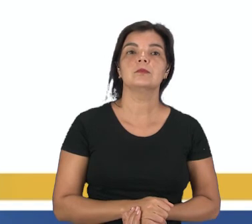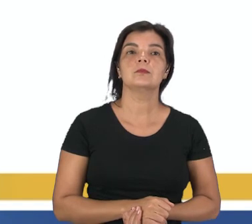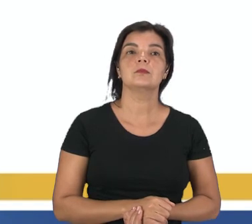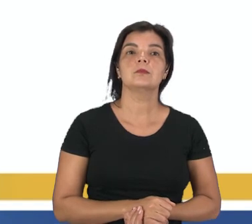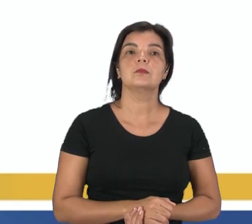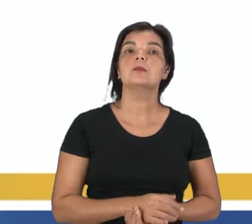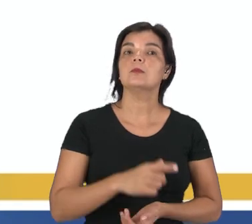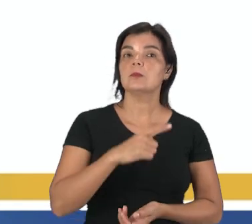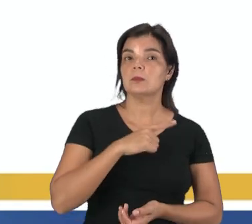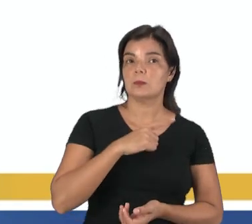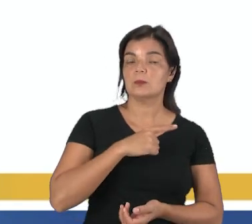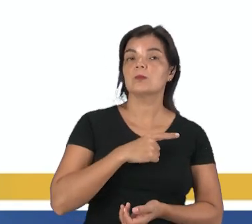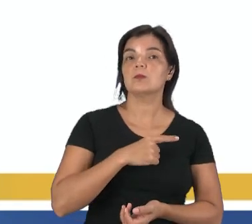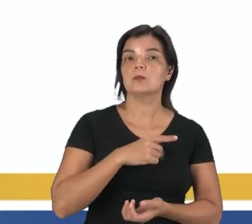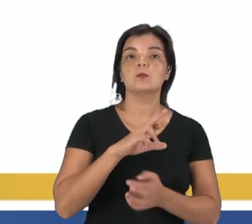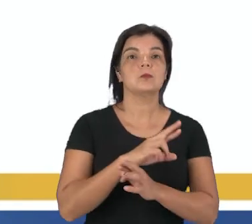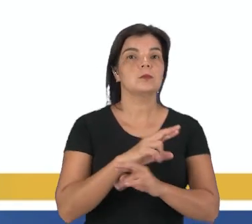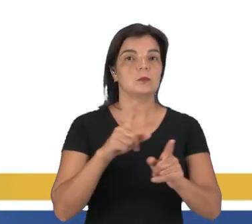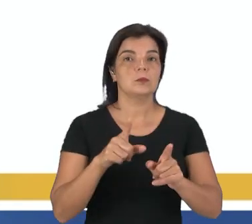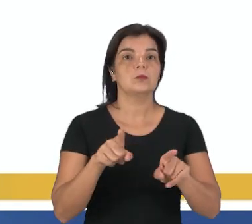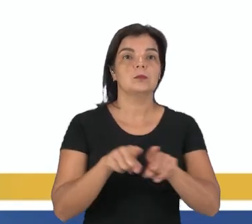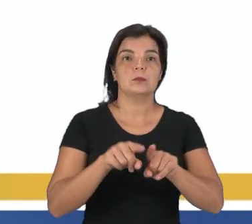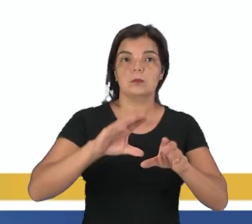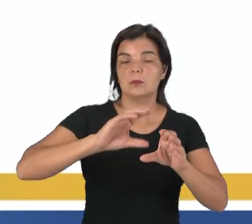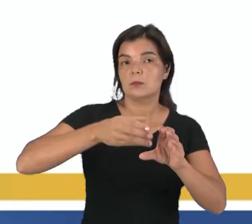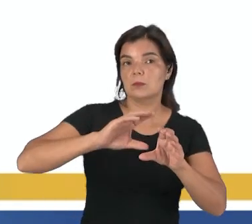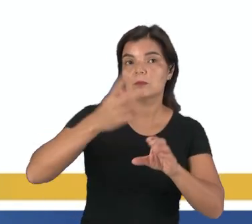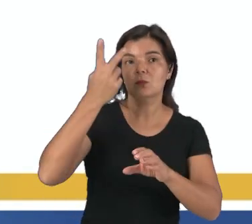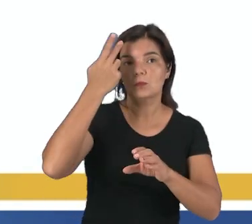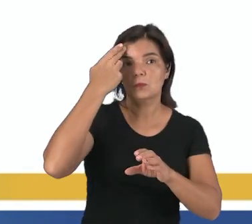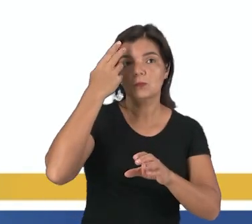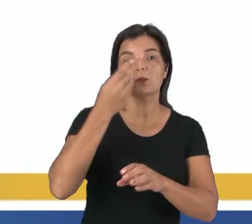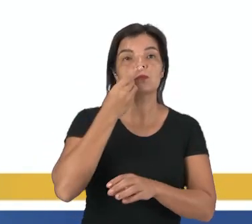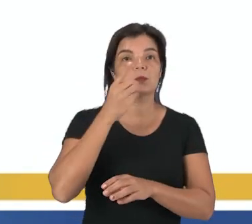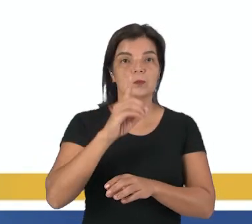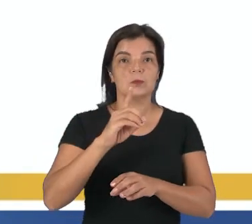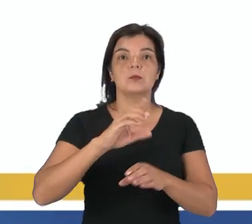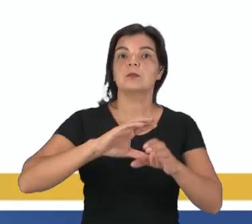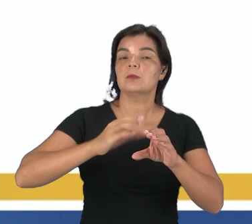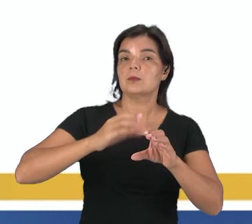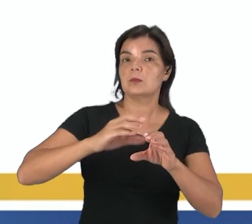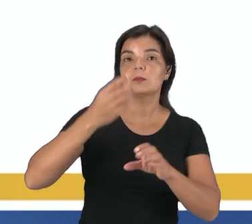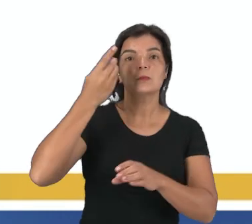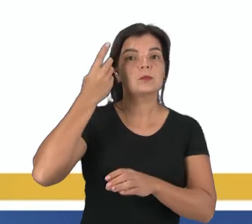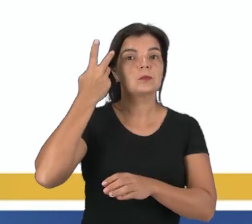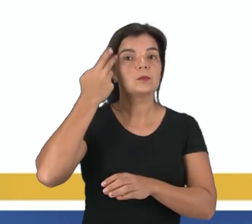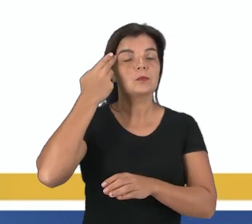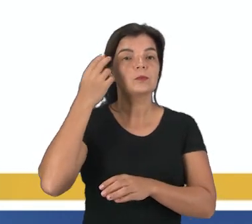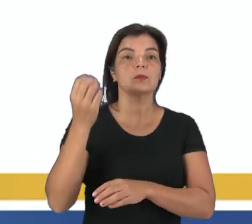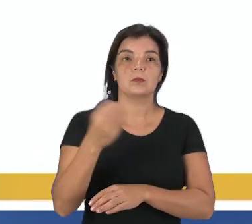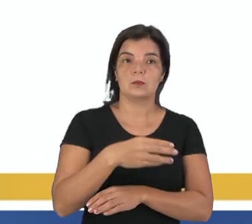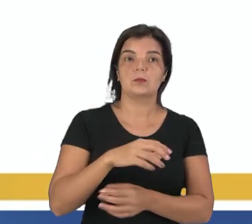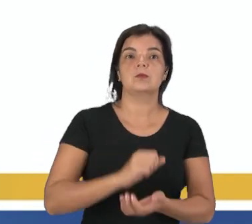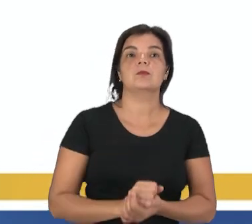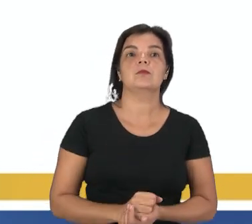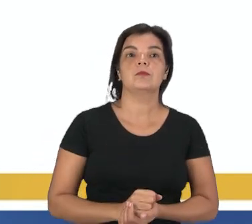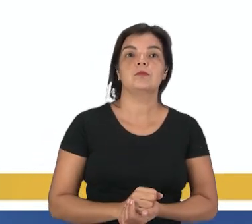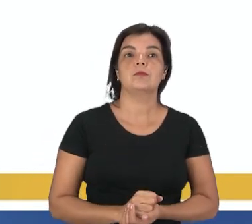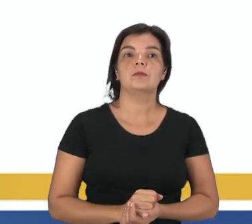diminuir. Então, nós temos que a economia é a diferença entre os gastos da torneira comum em um dia e os gastos da torneira nova em um